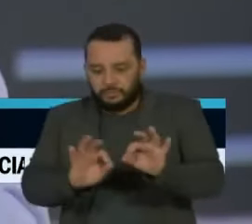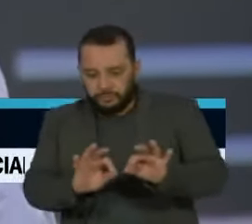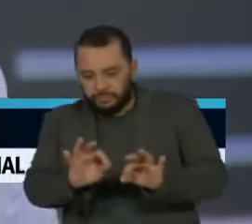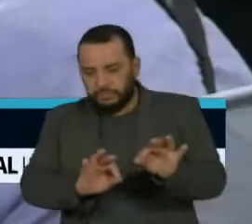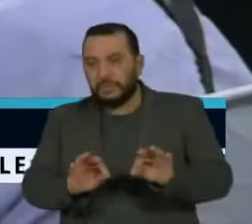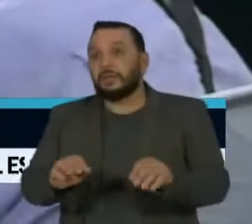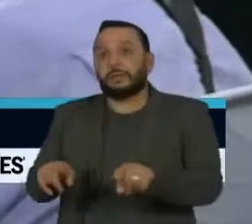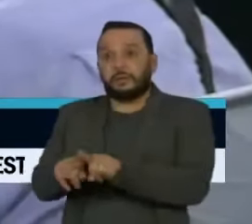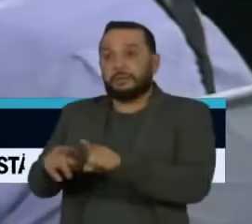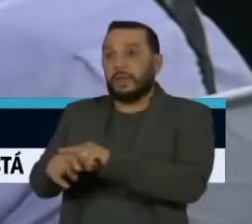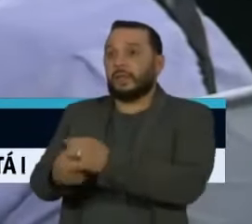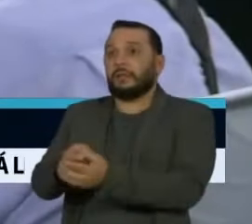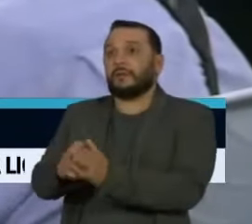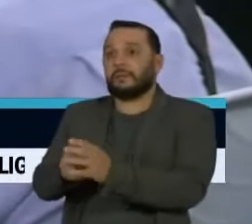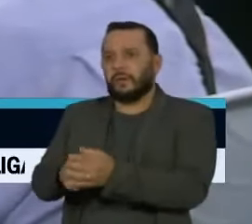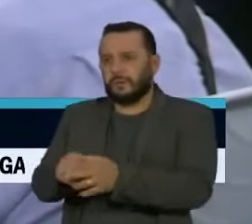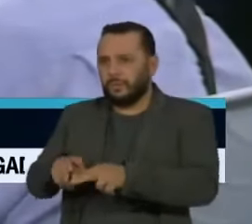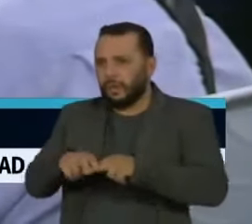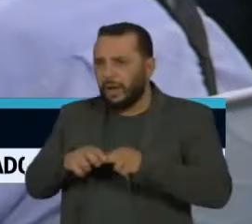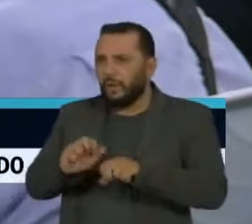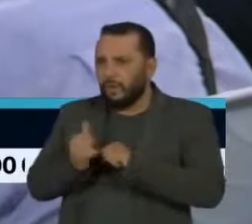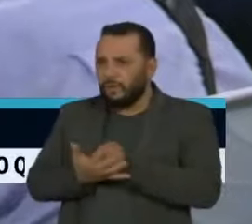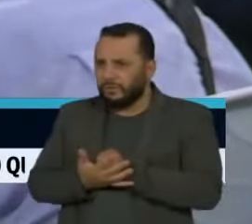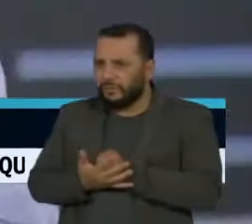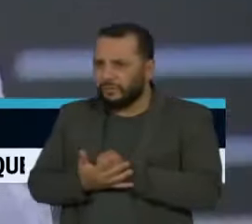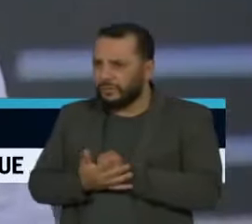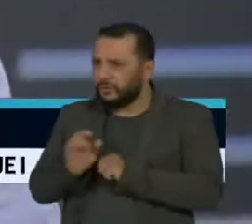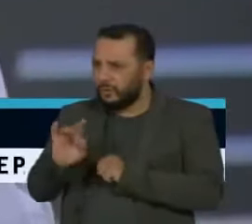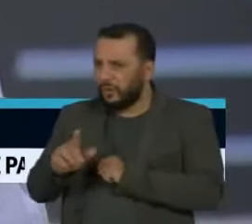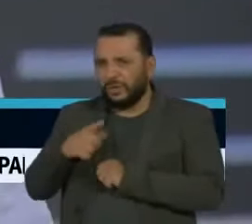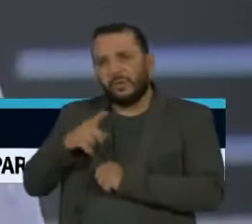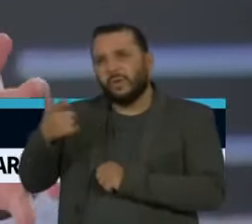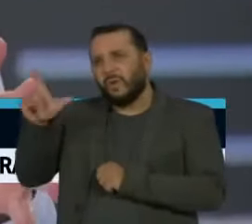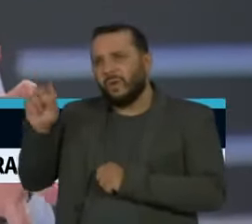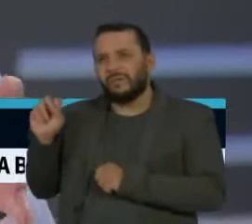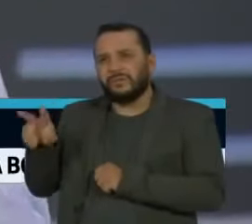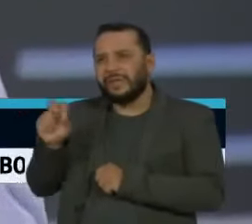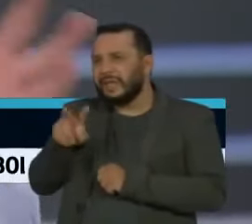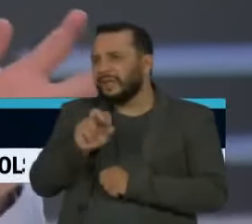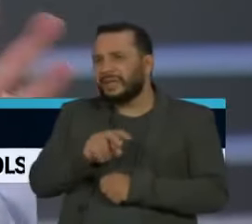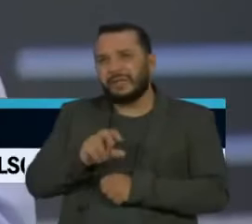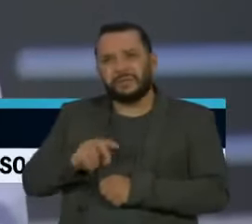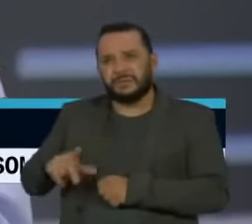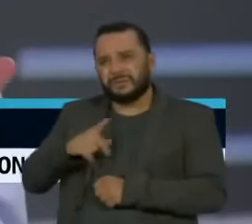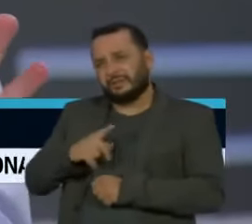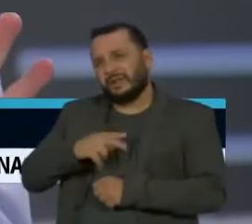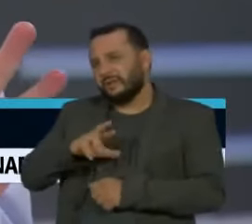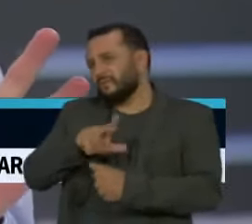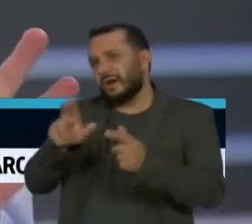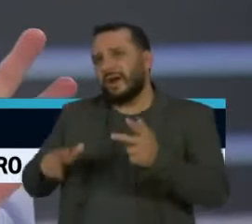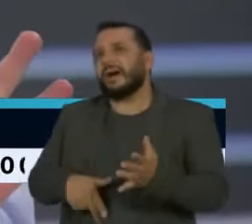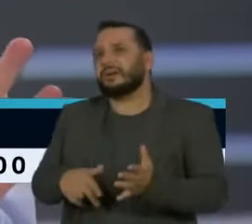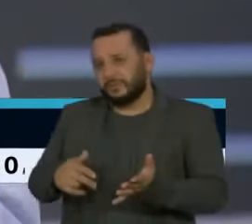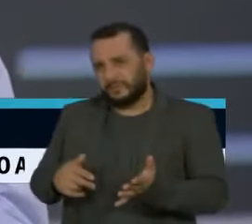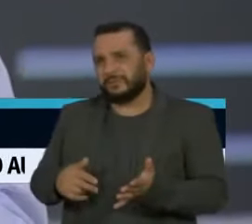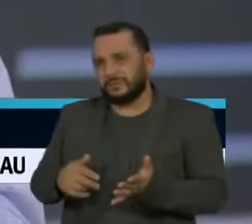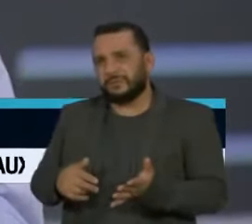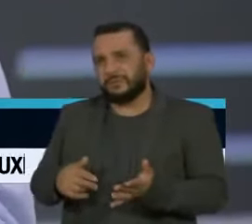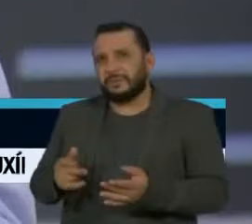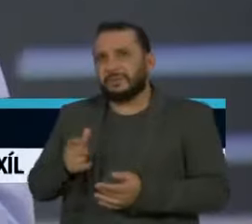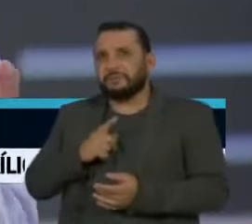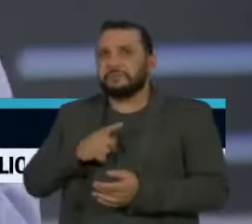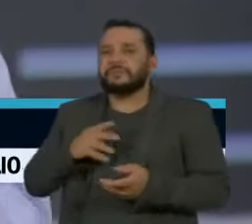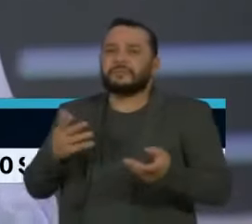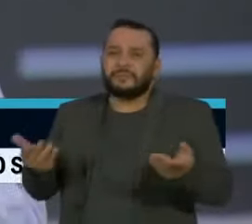da Covid. É por causa da salmonela, é por causa de outros bichos que o frango tem e são aceitáveis estarem lá.